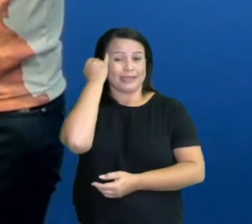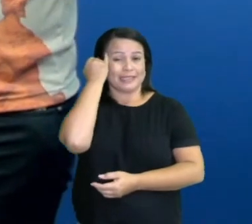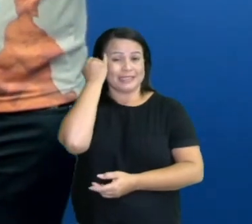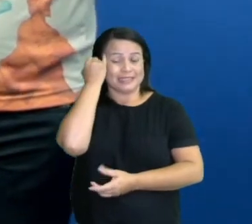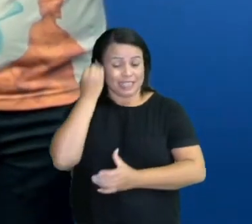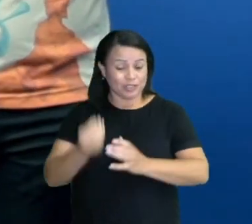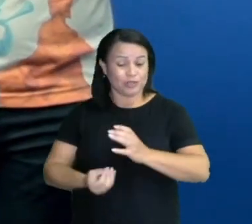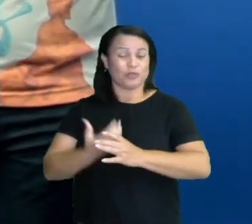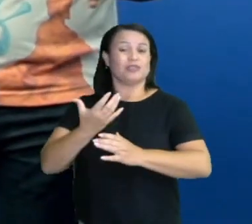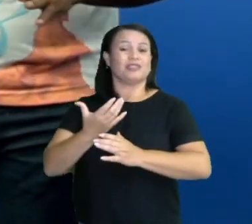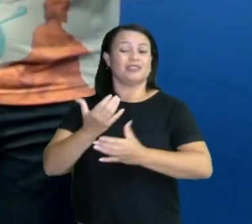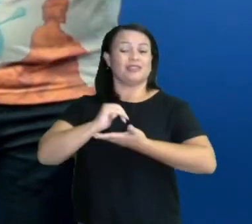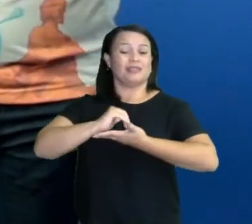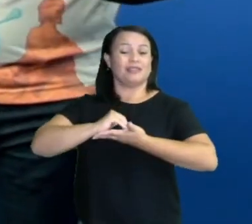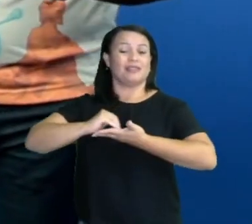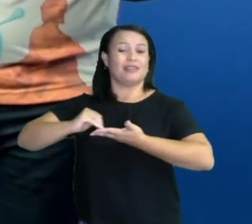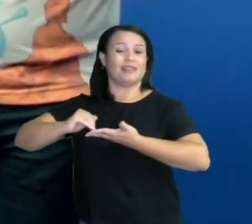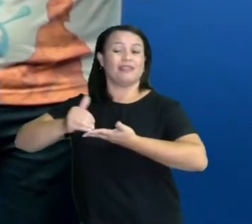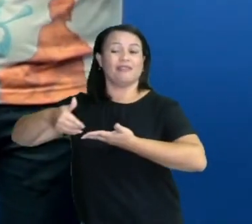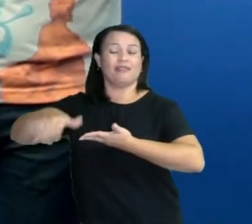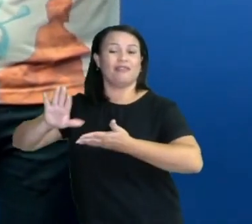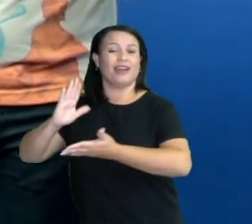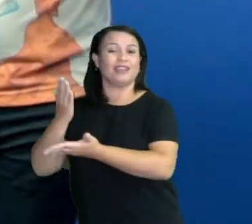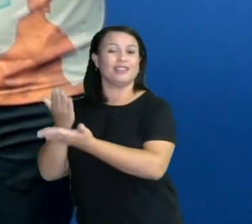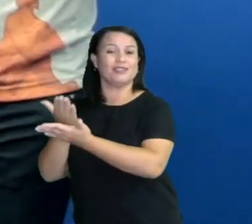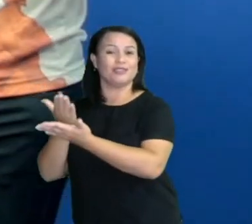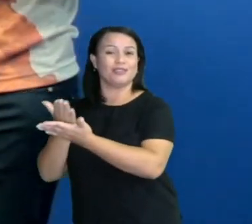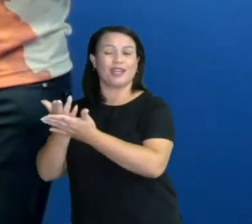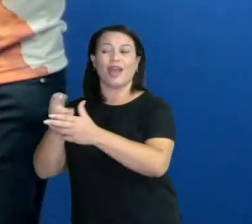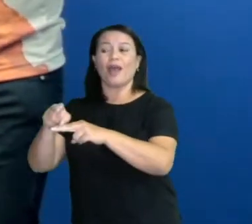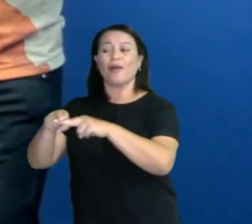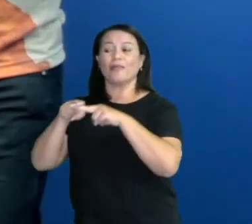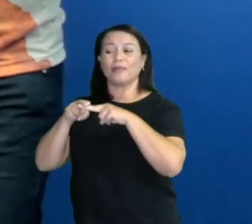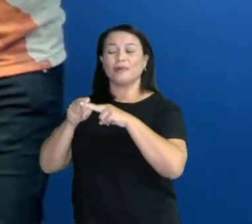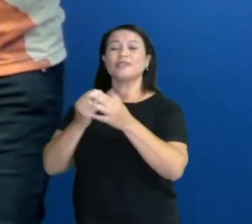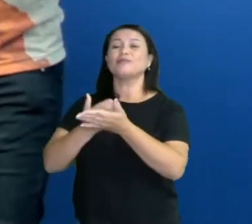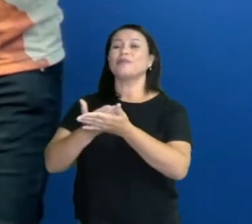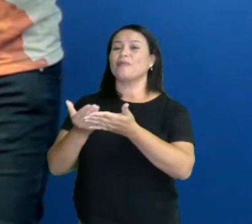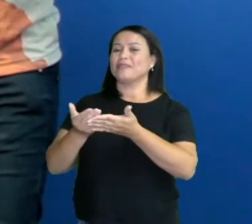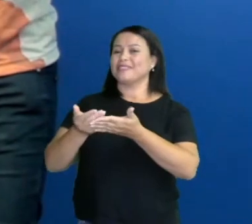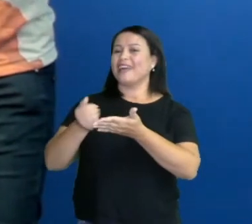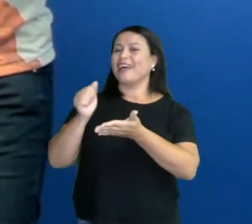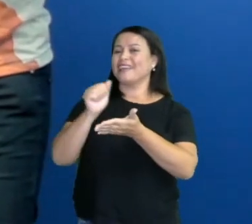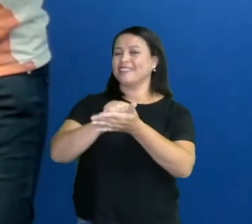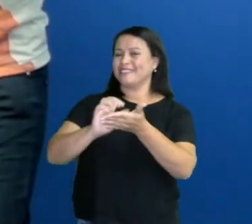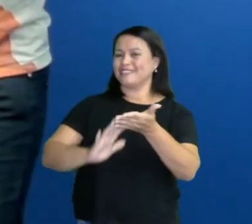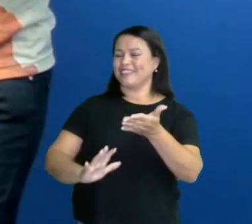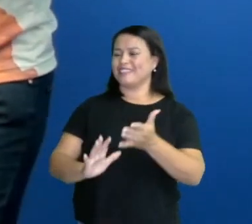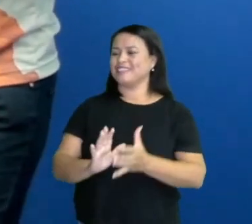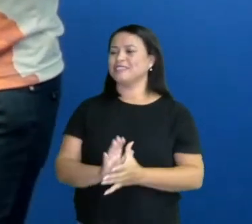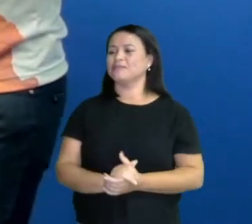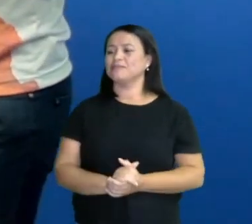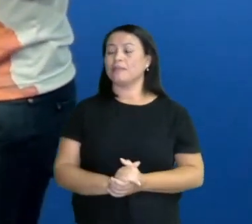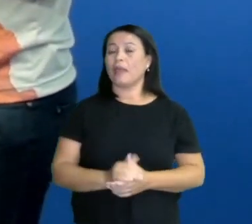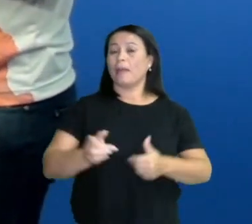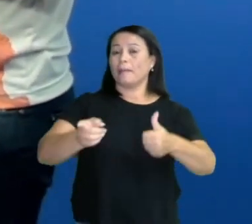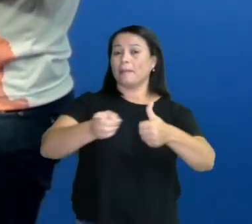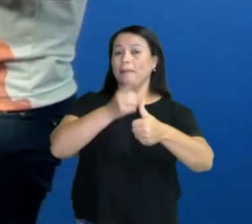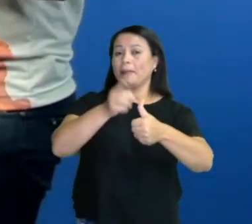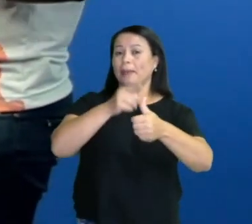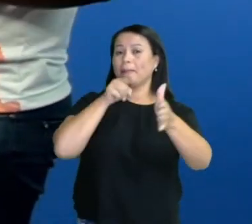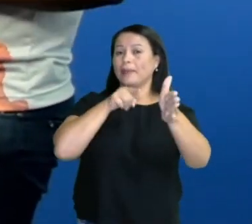surpresa, bote essa preguiça para estudar. Por isso, vamos começar os exercícios. Primeira